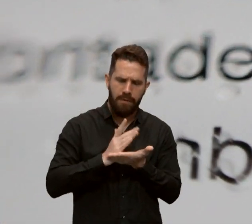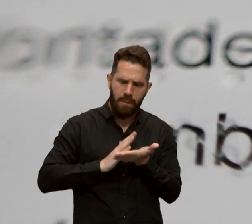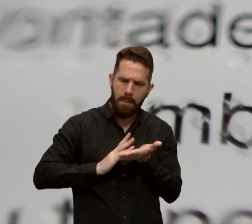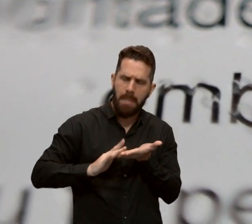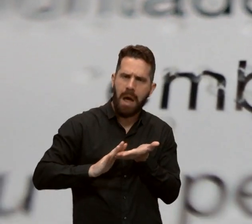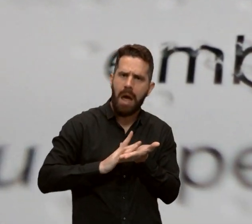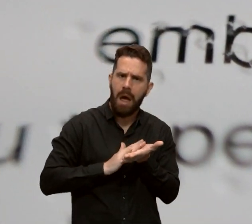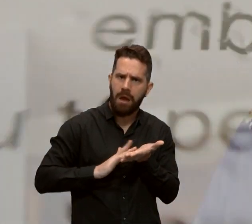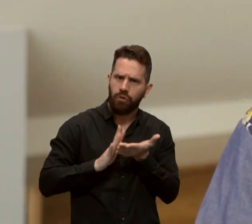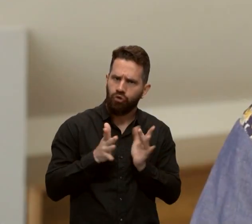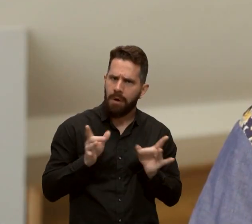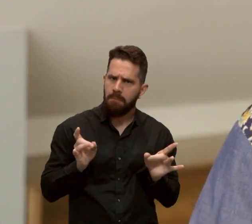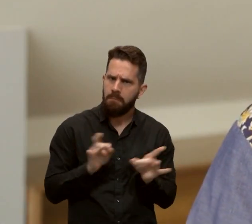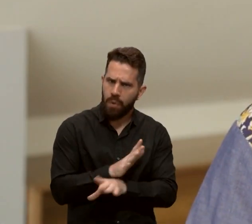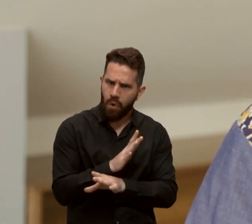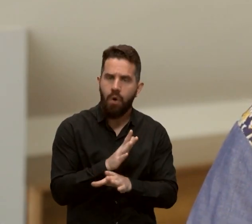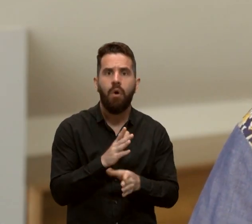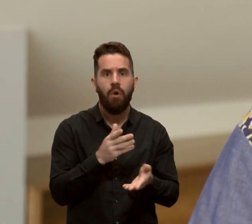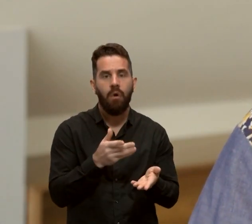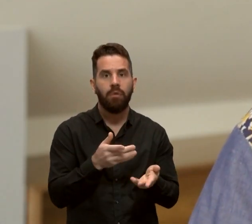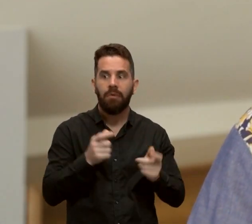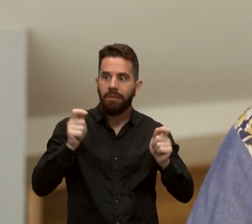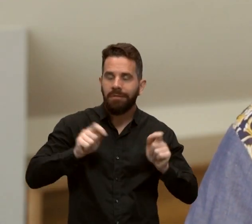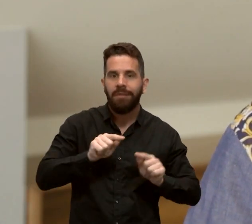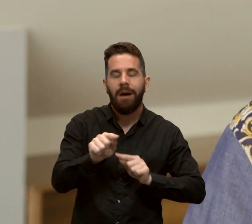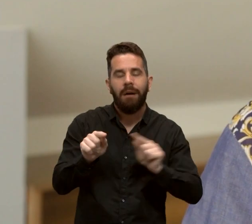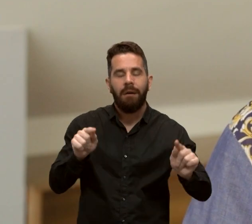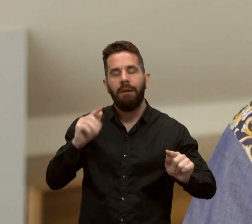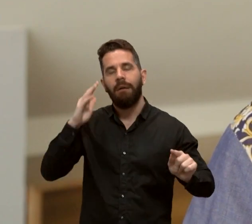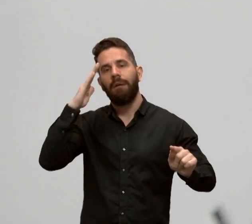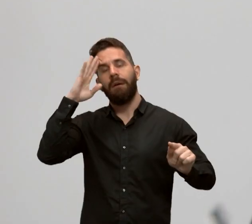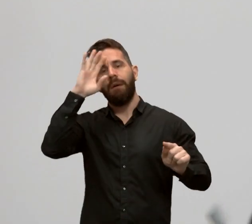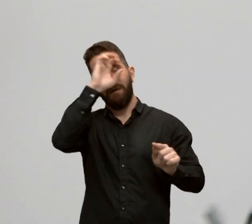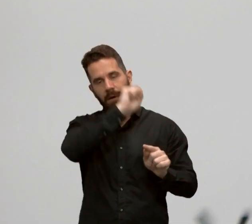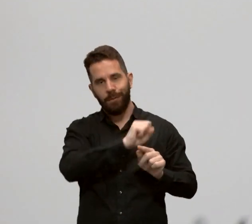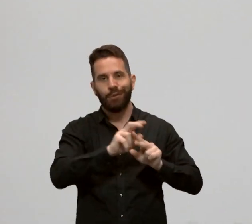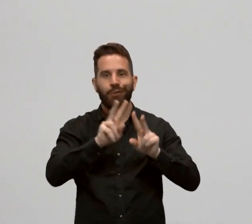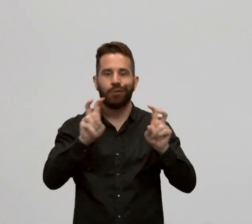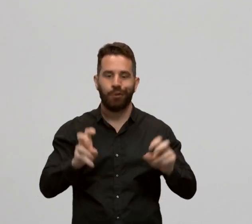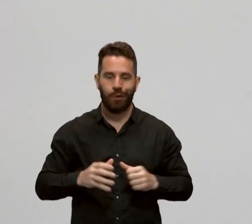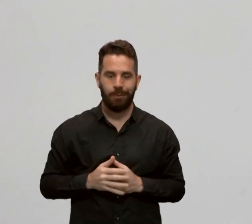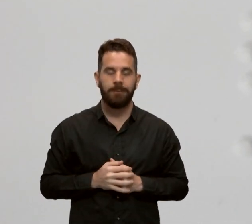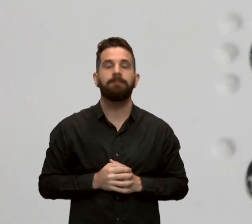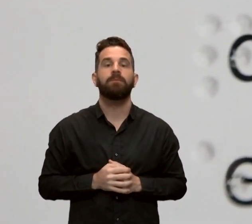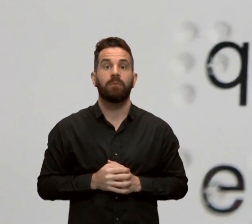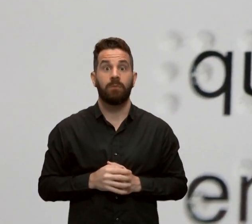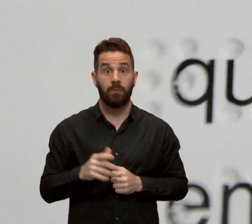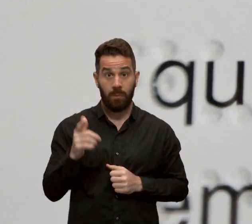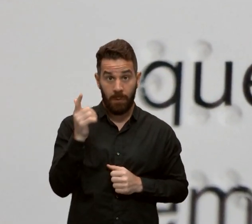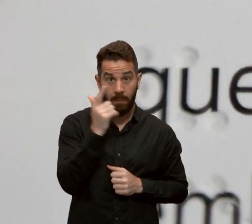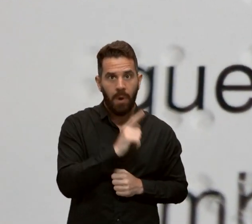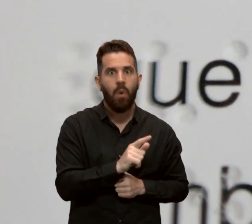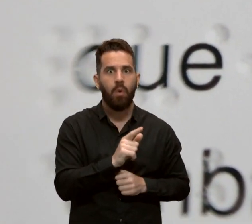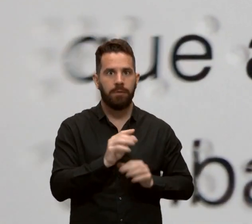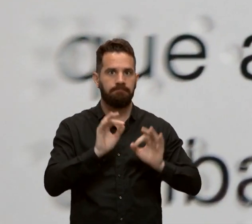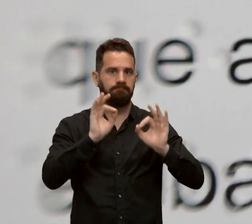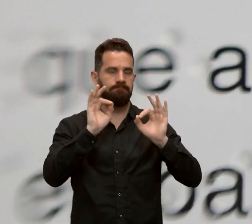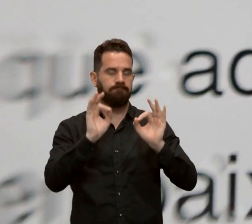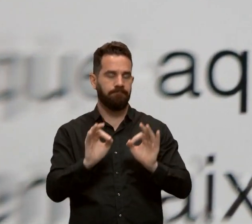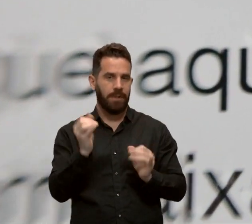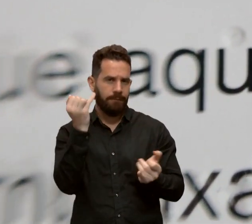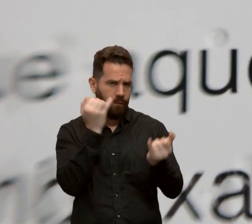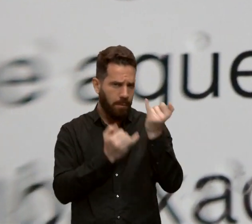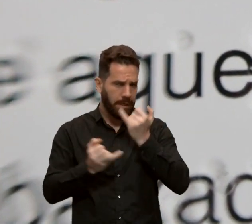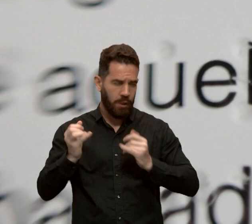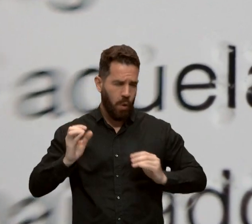cultura popular para os nossos usuários, para os nossos estudantes. Para garantir o acesso de pessoas com deficiência visual,